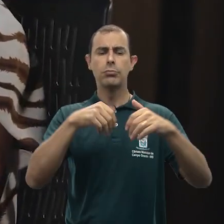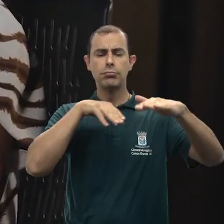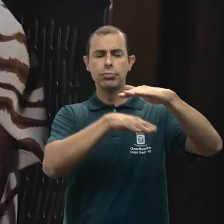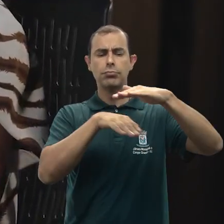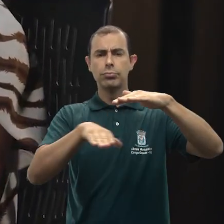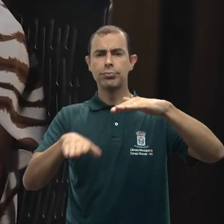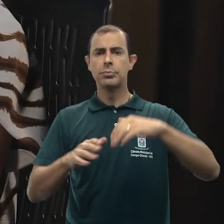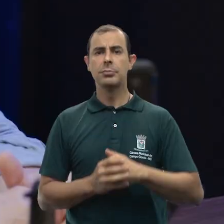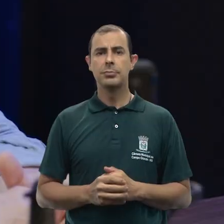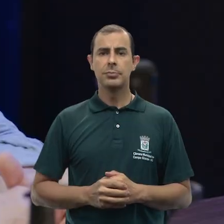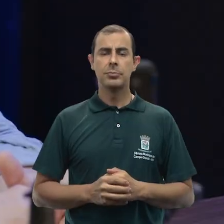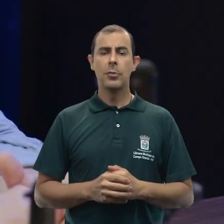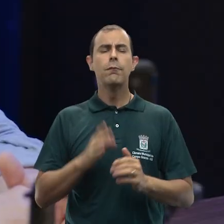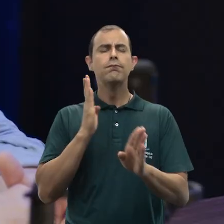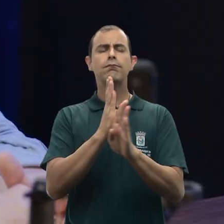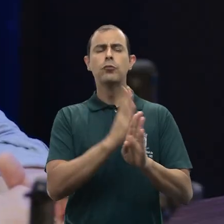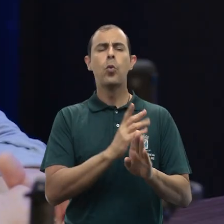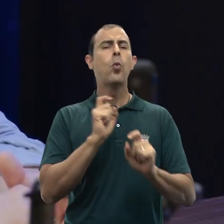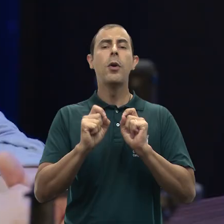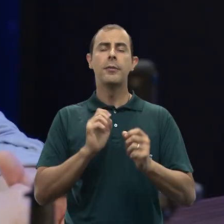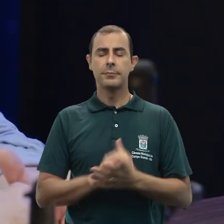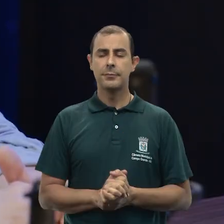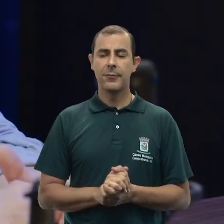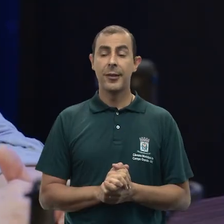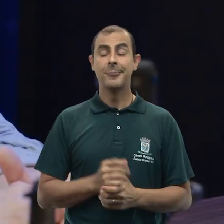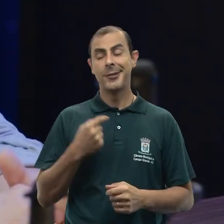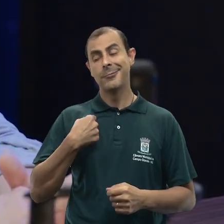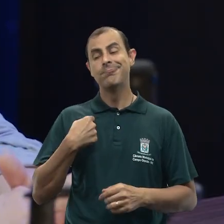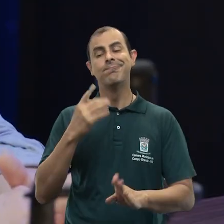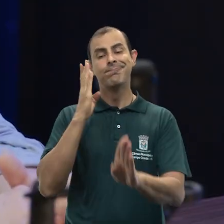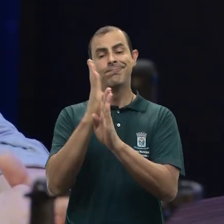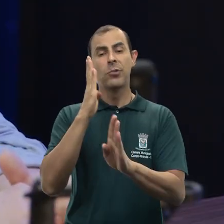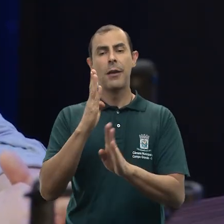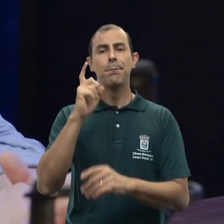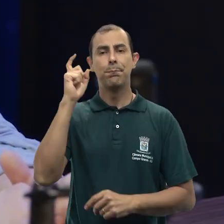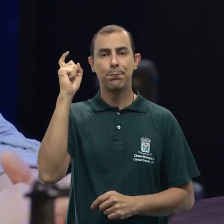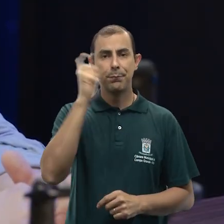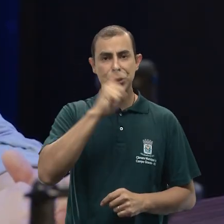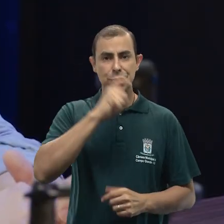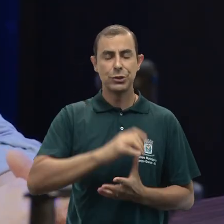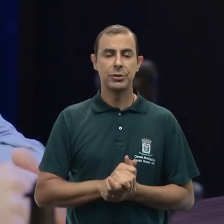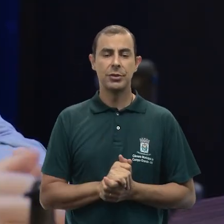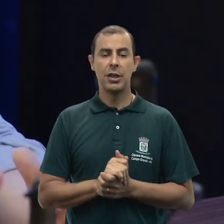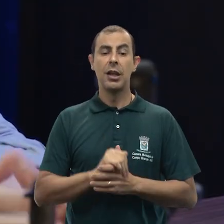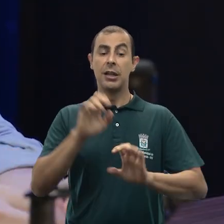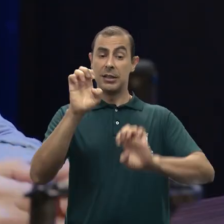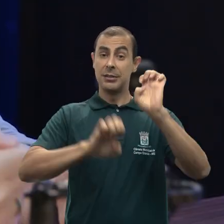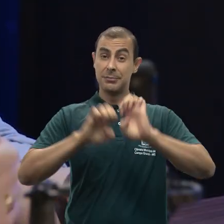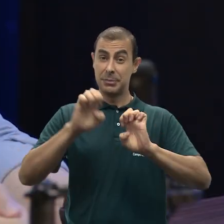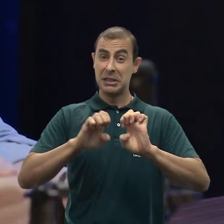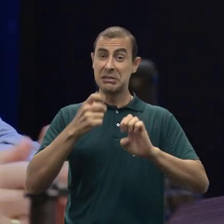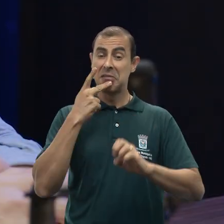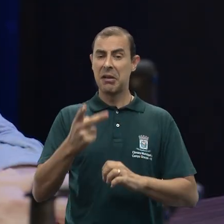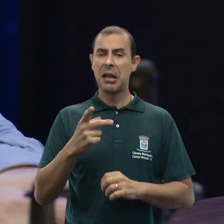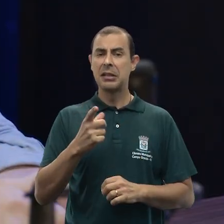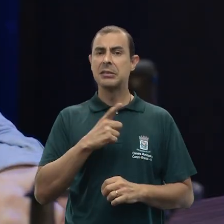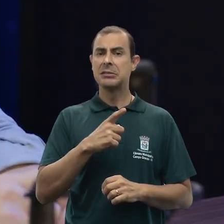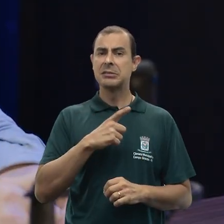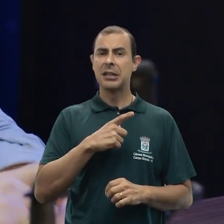identificou? Muita mentira. O consórcio diz que um percentual elevadíssimo dos ônibus